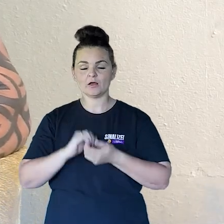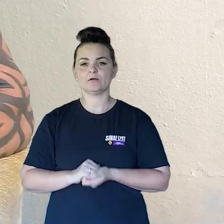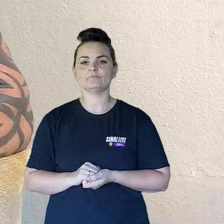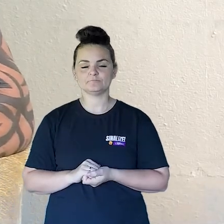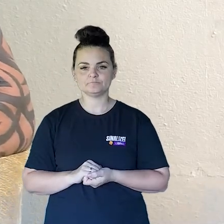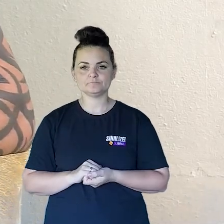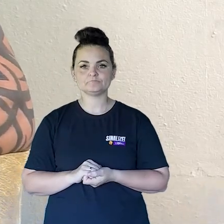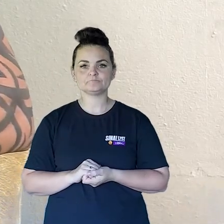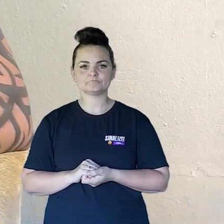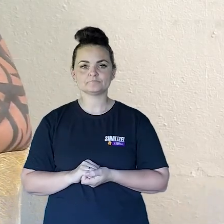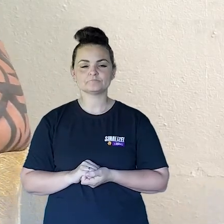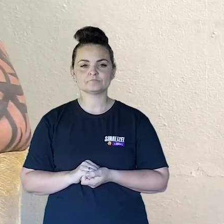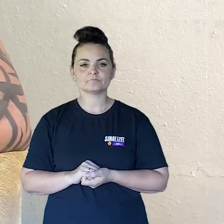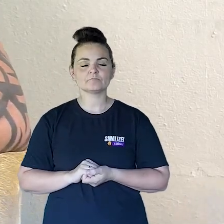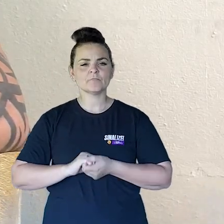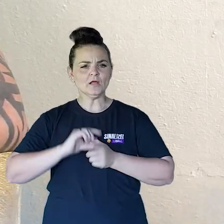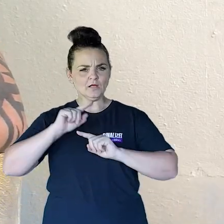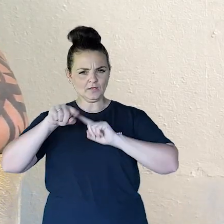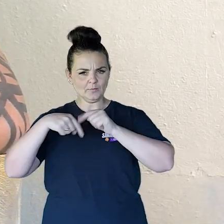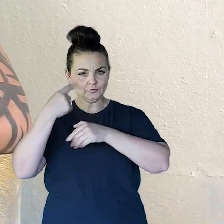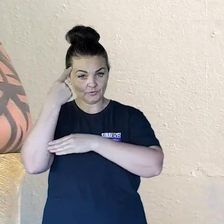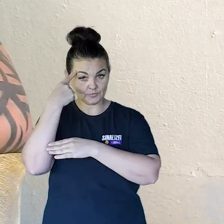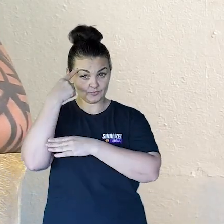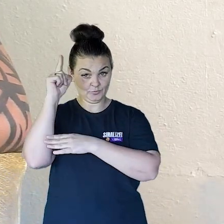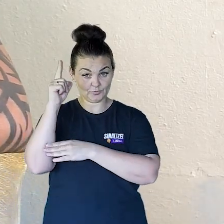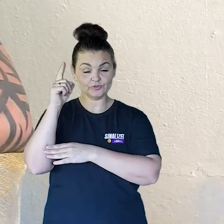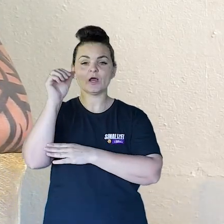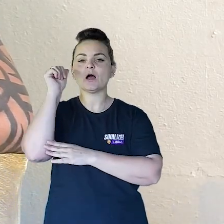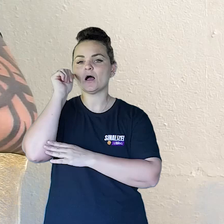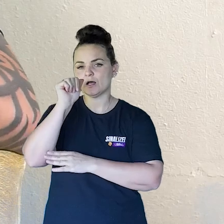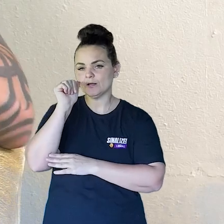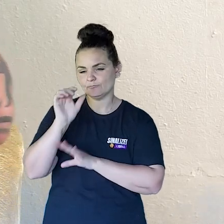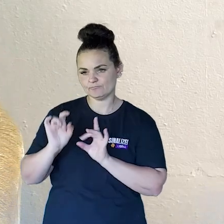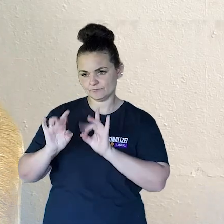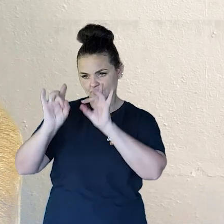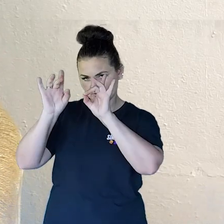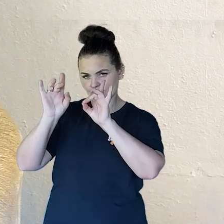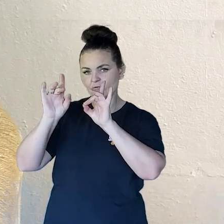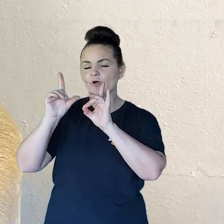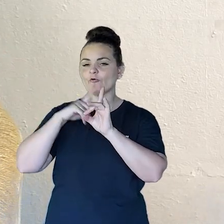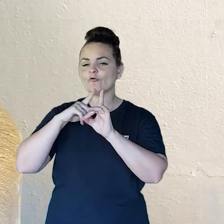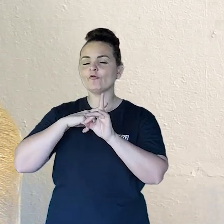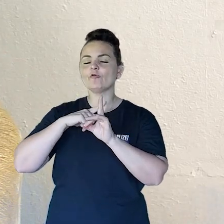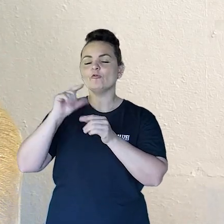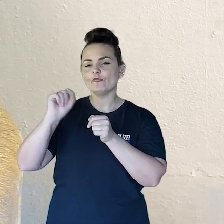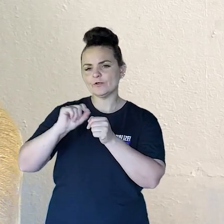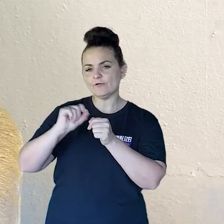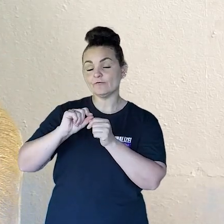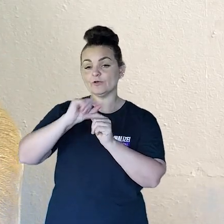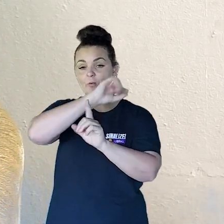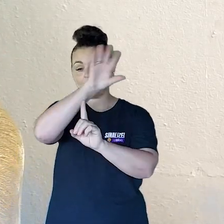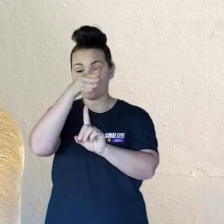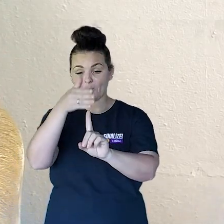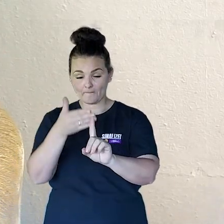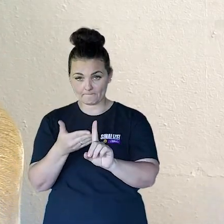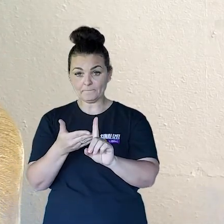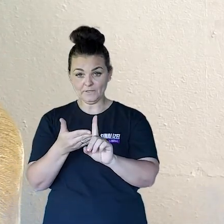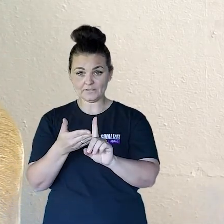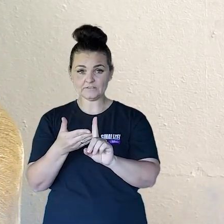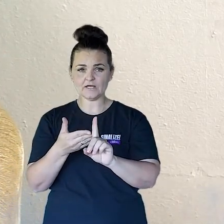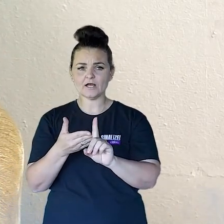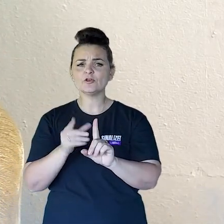isso, no Dia Internacional da Mulher, foi pedido para ser feita uma homenagem para as mulheres, o que poderia ser feito.